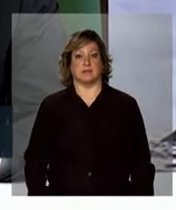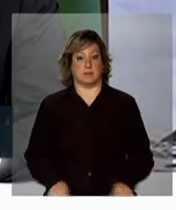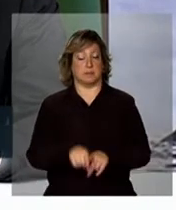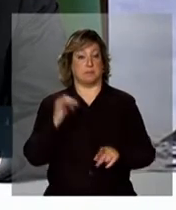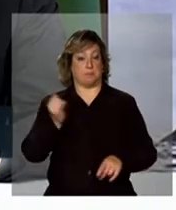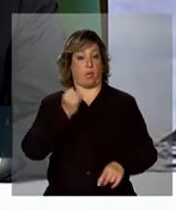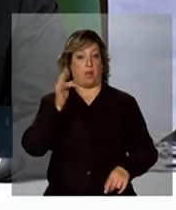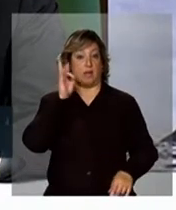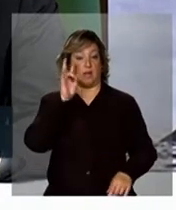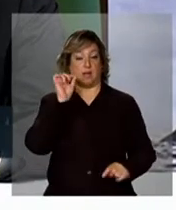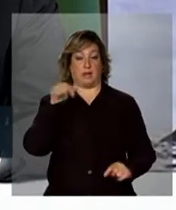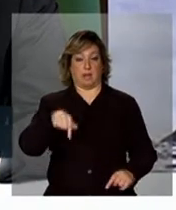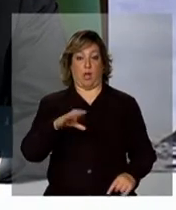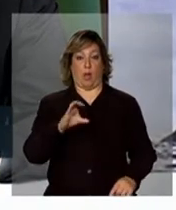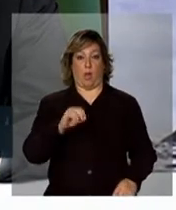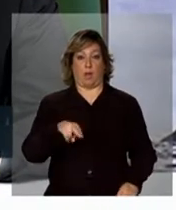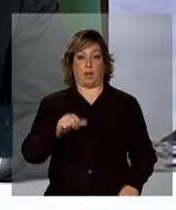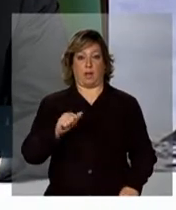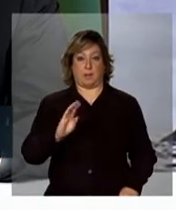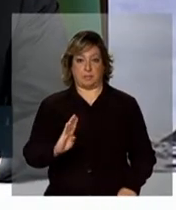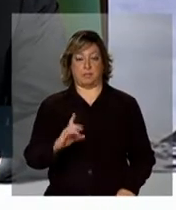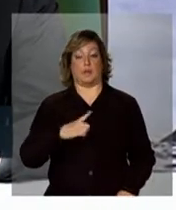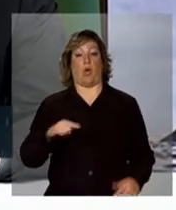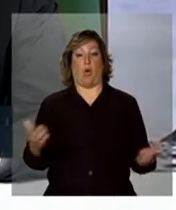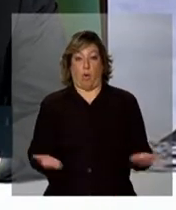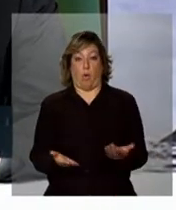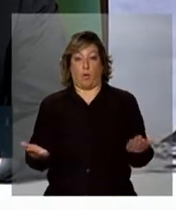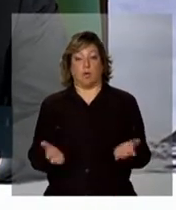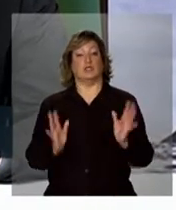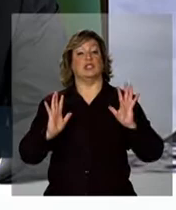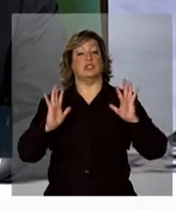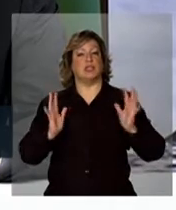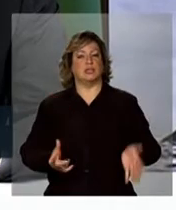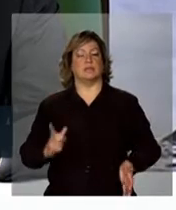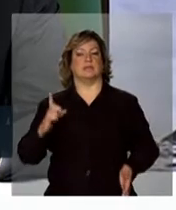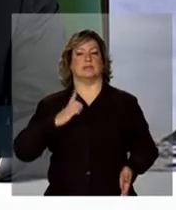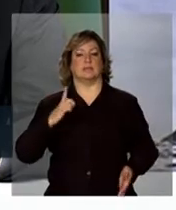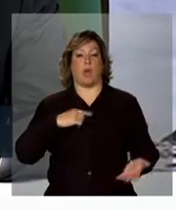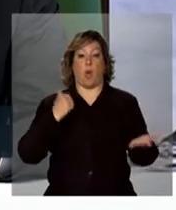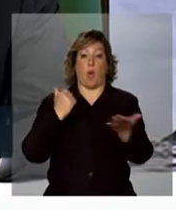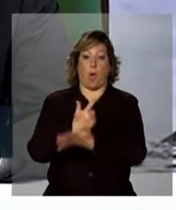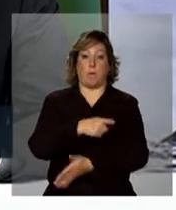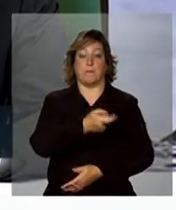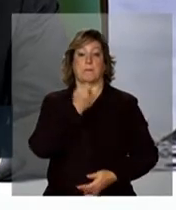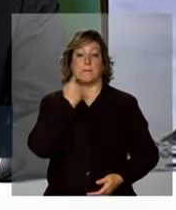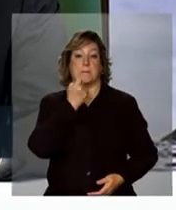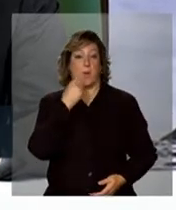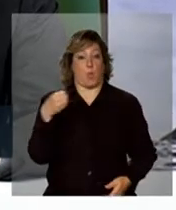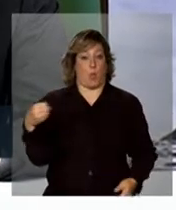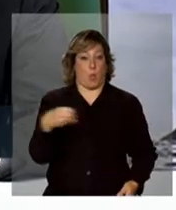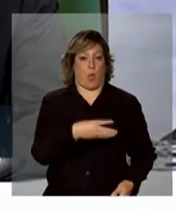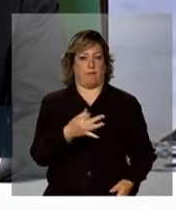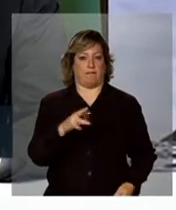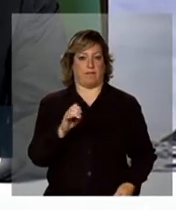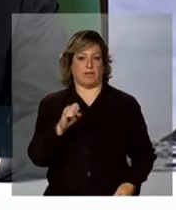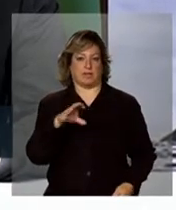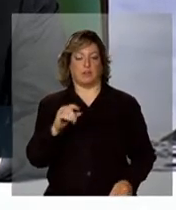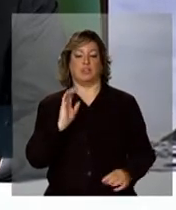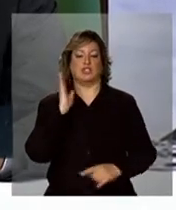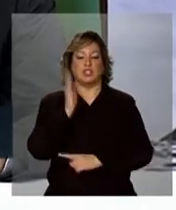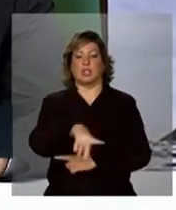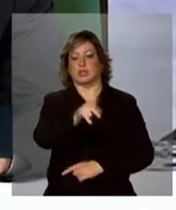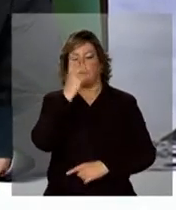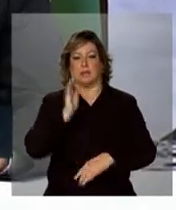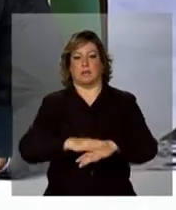importante lembrar, a CONAB hoje já está comprando peixe fresco direto dos